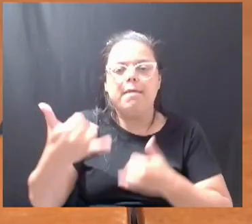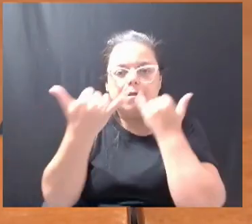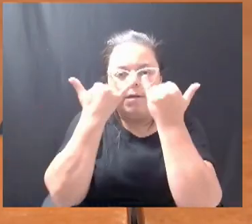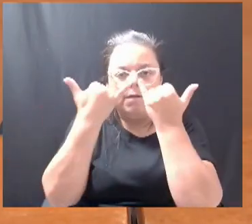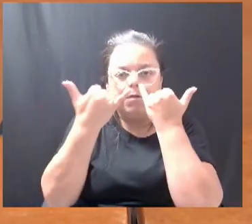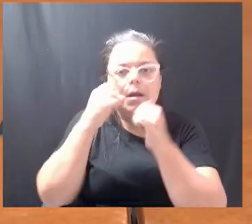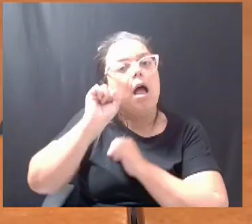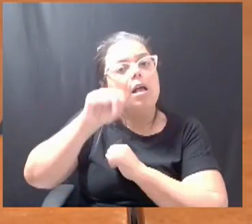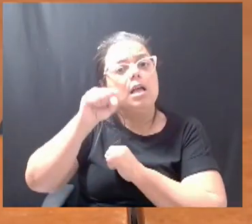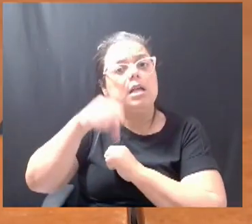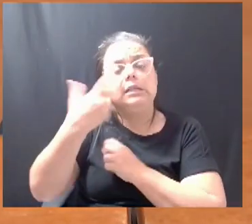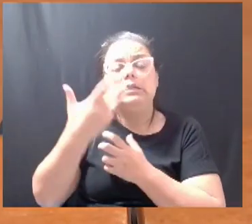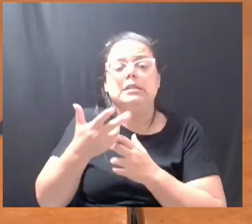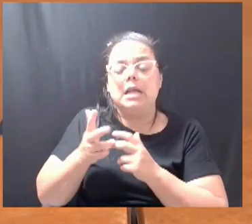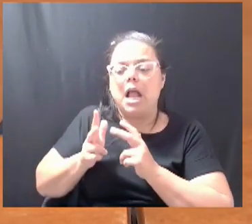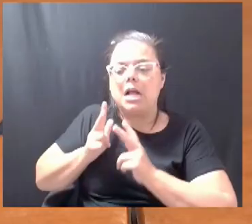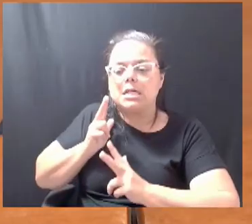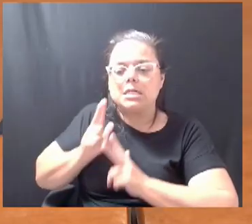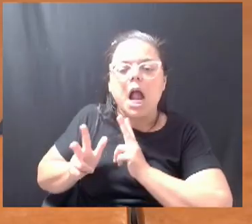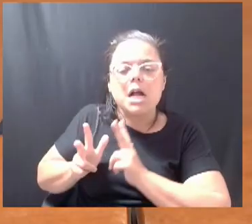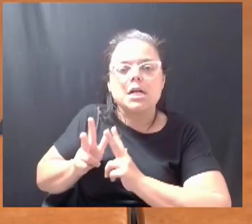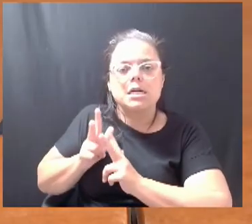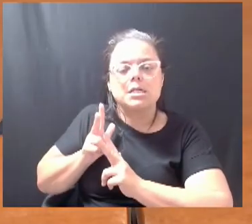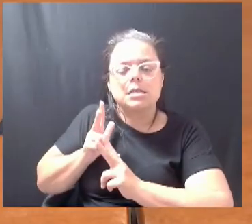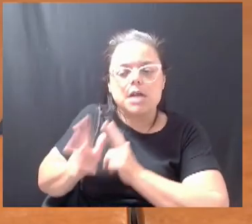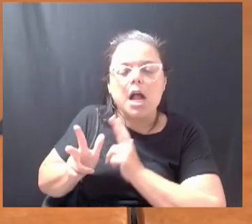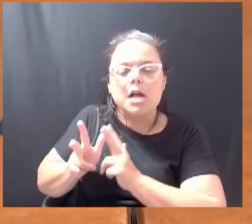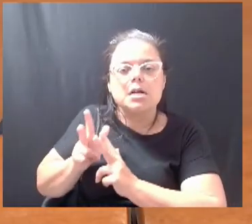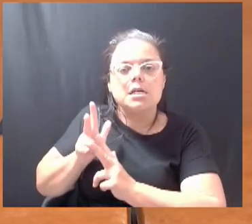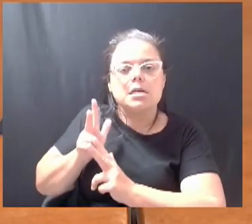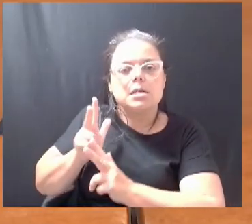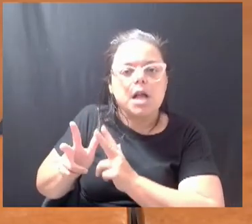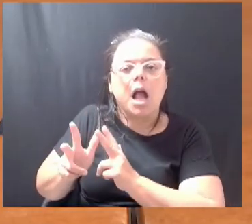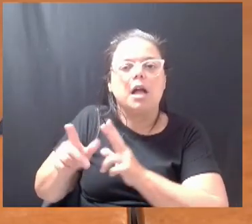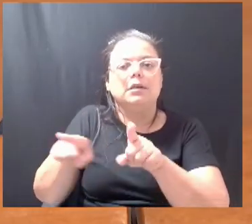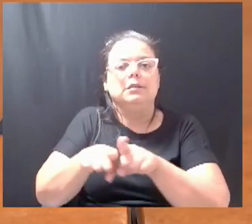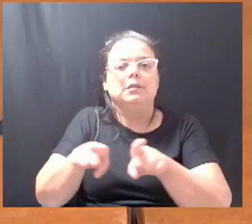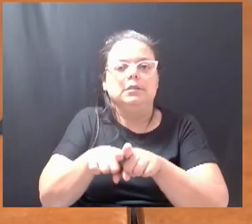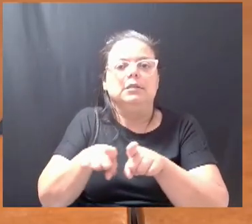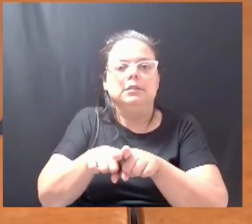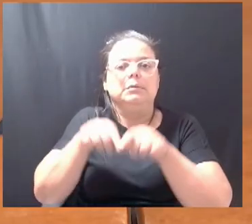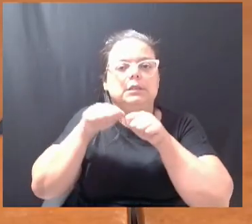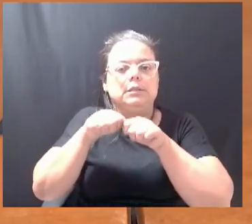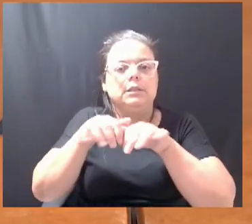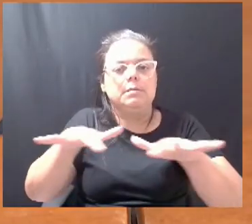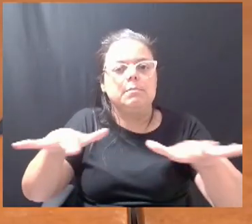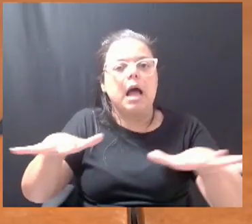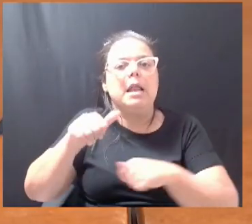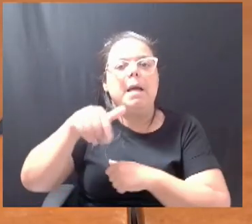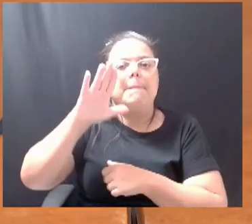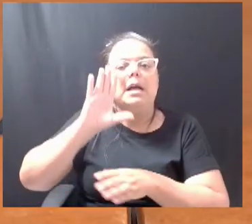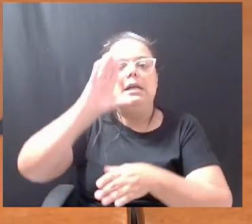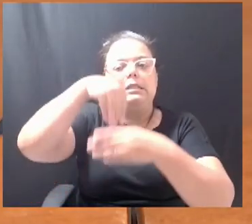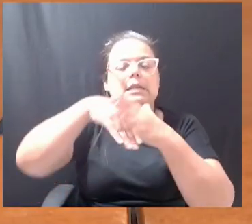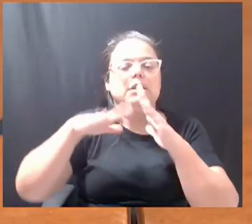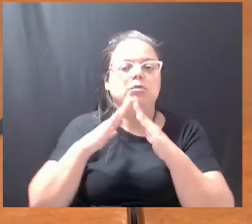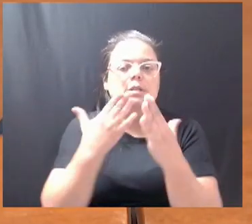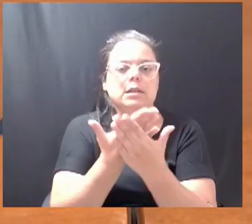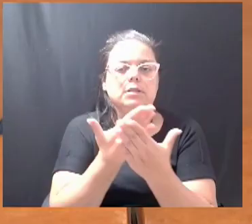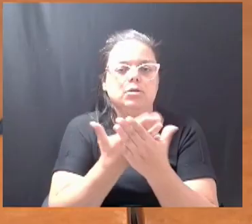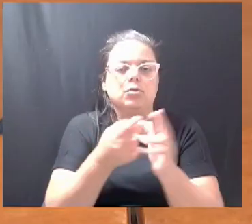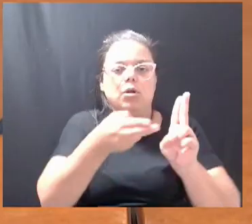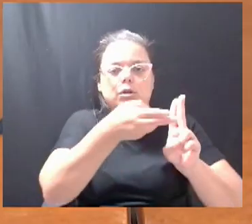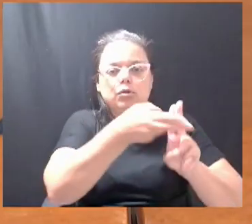Bragagueira se dispõe a estar em Campinas cada vez mais, atuando nas escolas, nos postos de saúde, ajudar